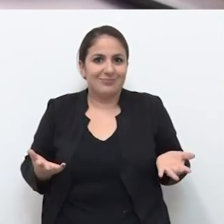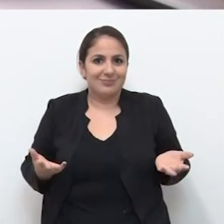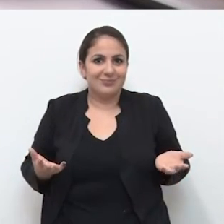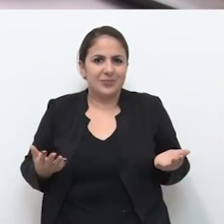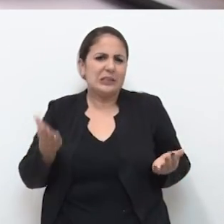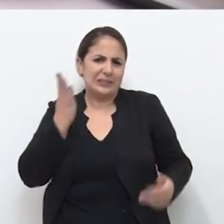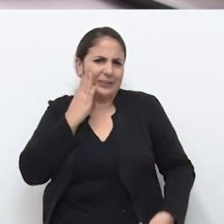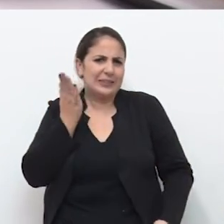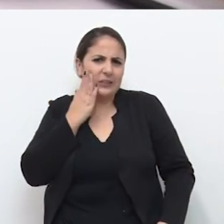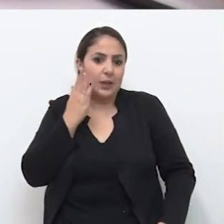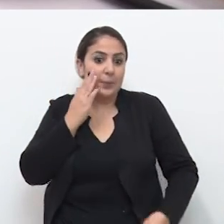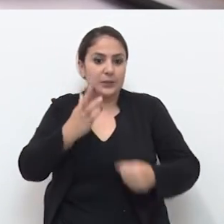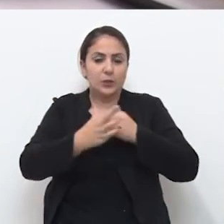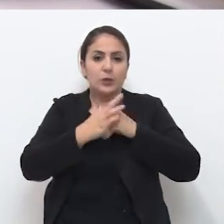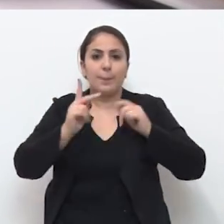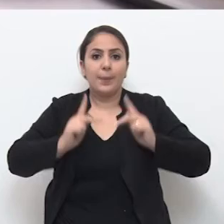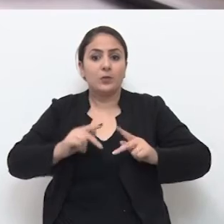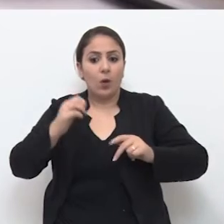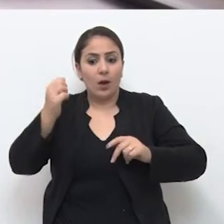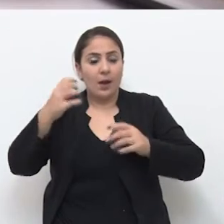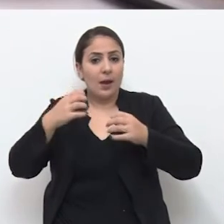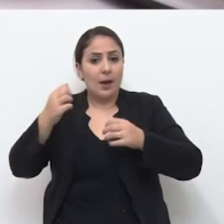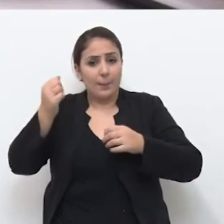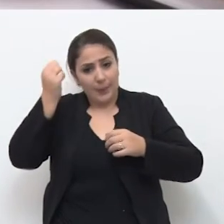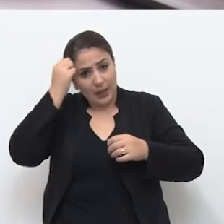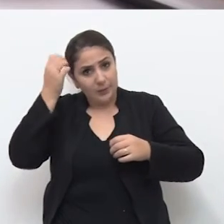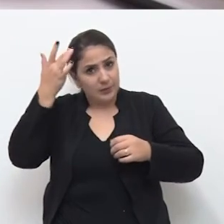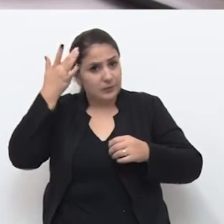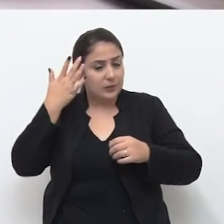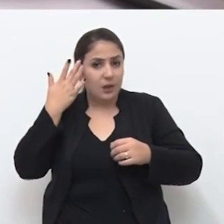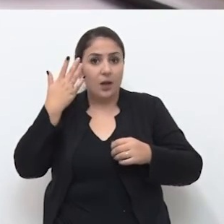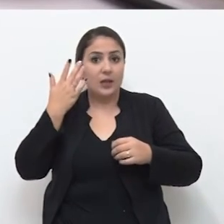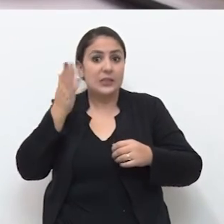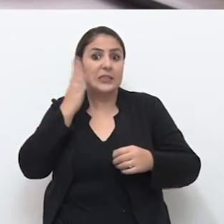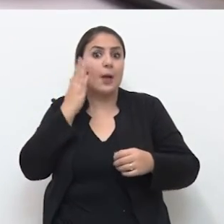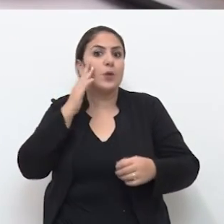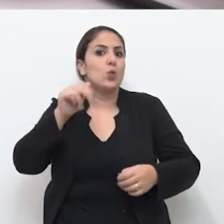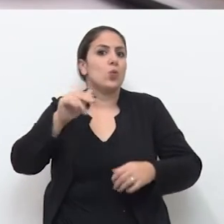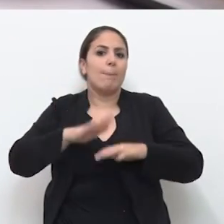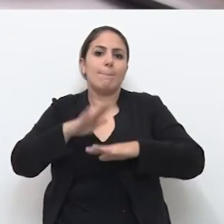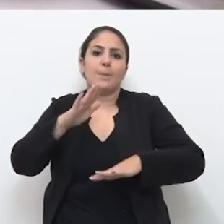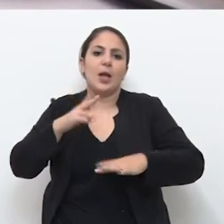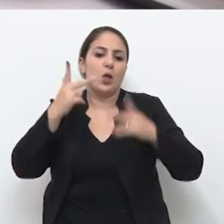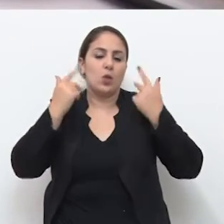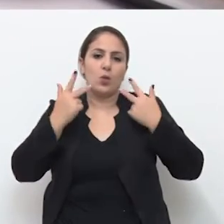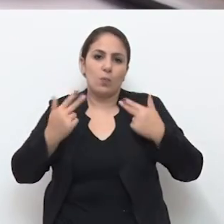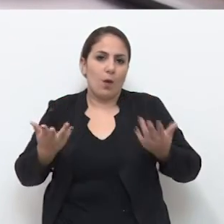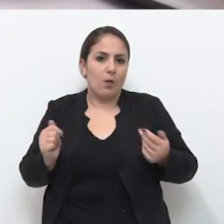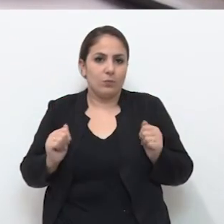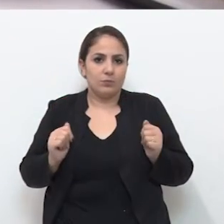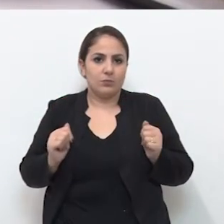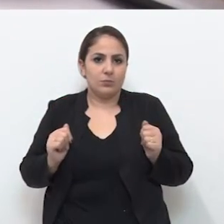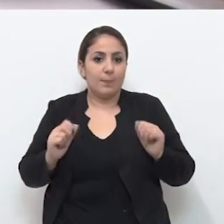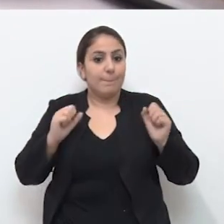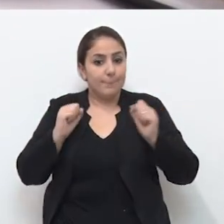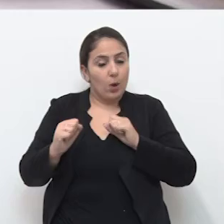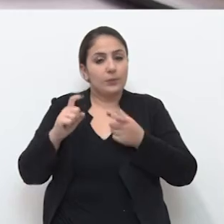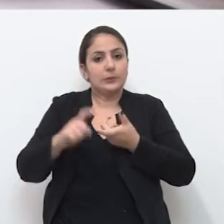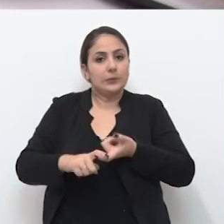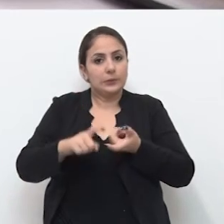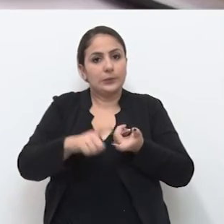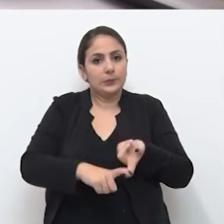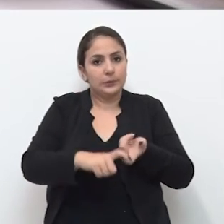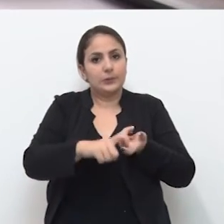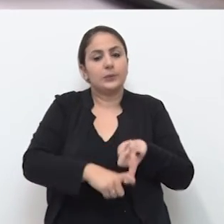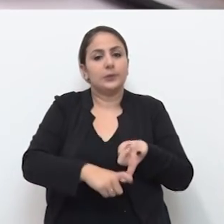né? Mas a gente sabe da segurança, uma pessoa que bate a cabeça, ela pode nunca mais ser uma pessoa normal, né? Ela pode ser uma pessoa